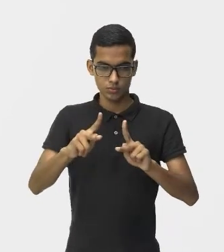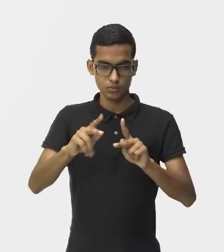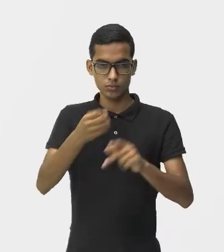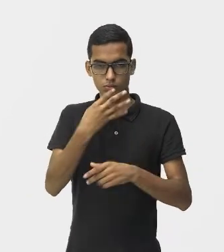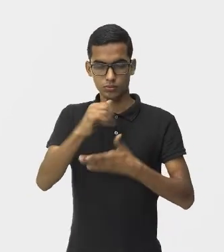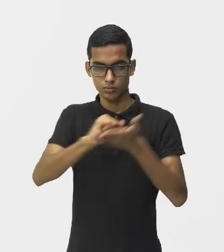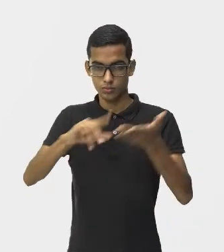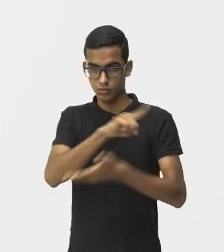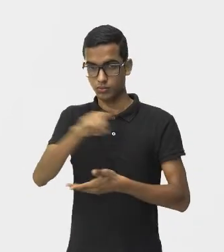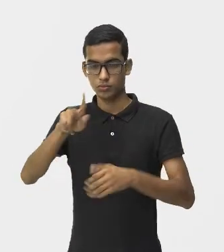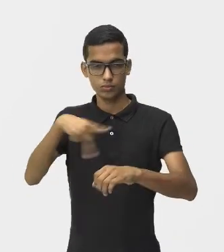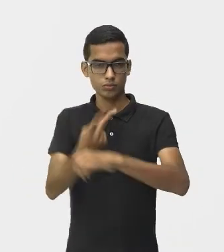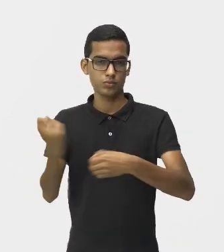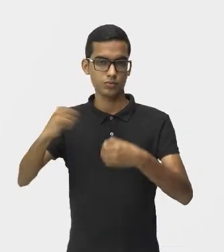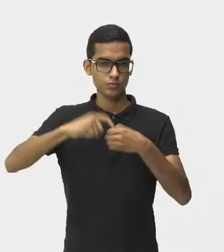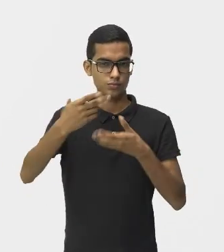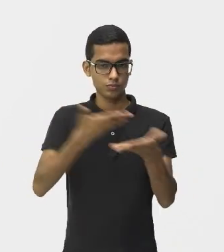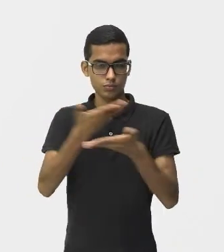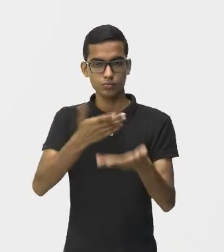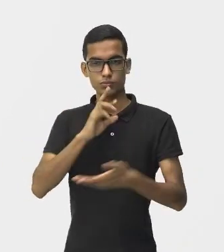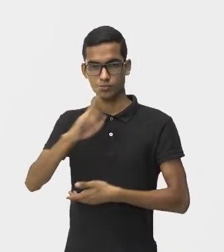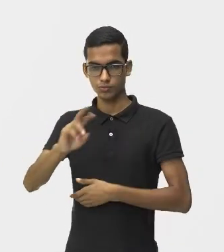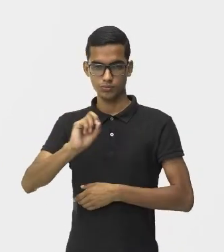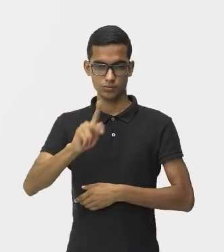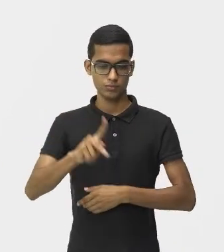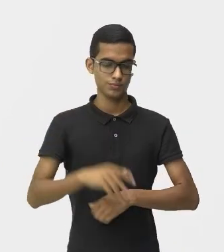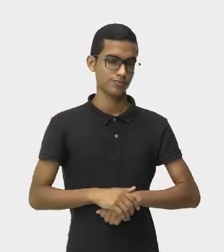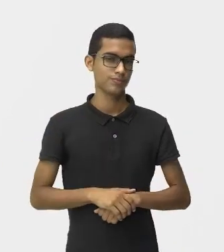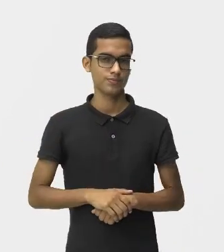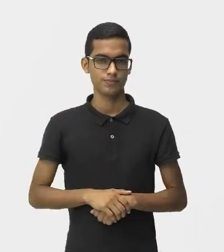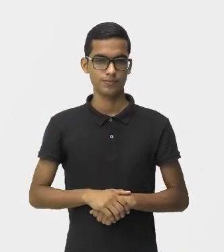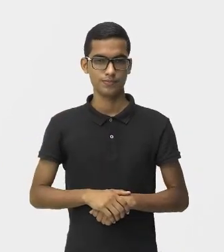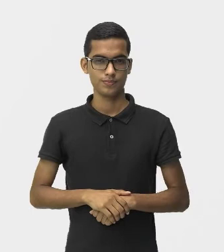boa atividade para vocês, daqui a pouco a gente volta para interagir.